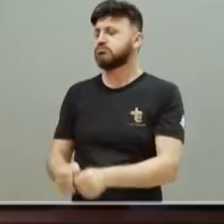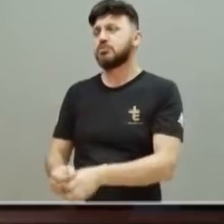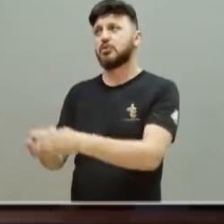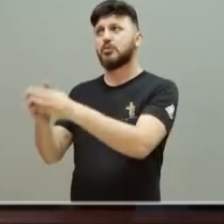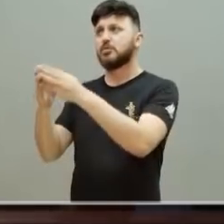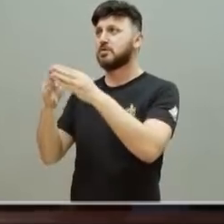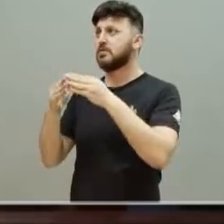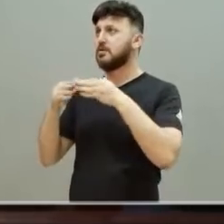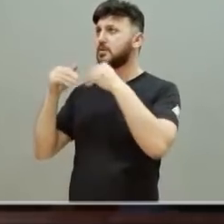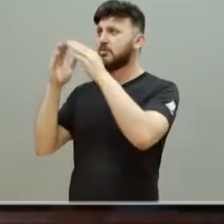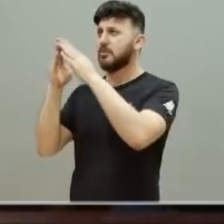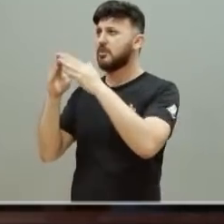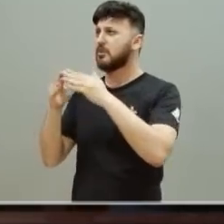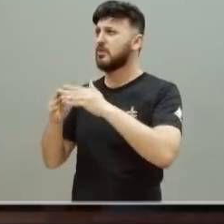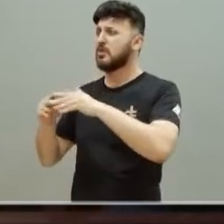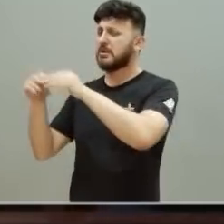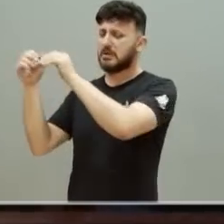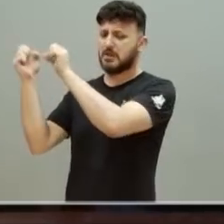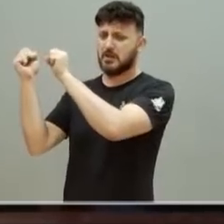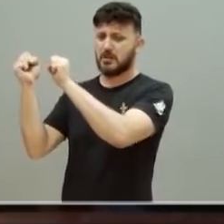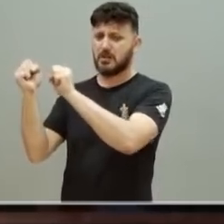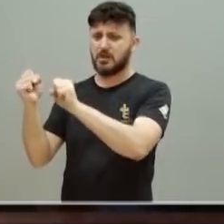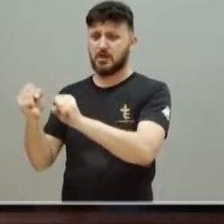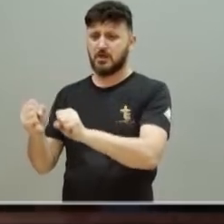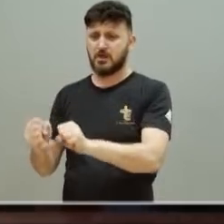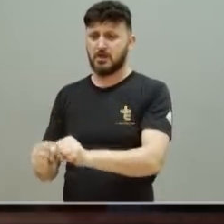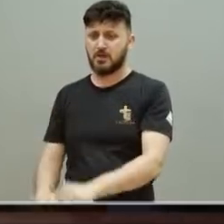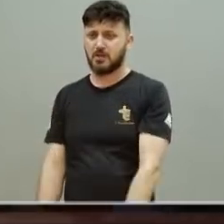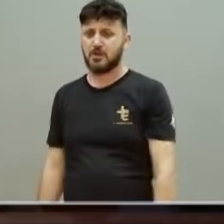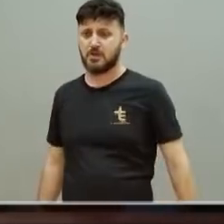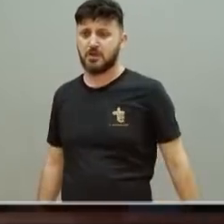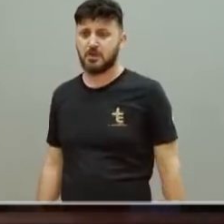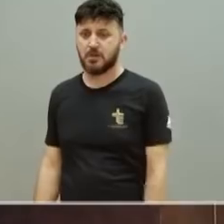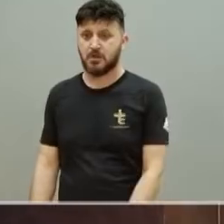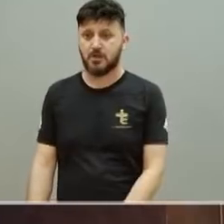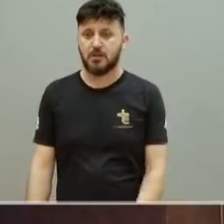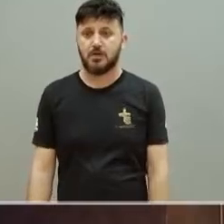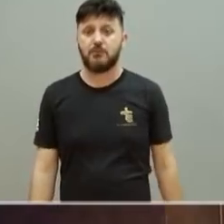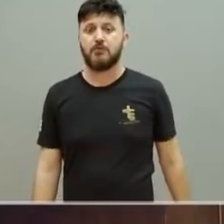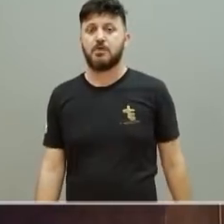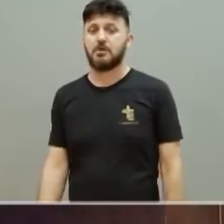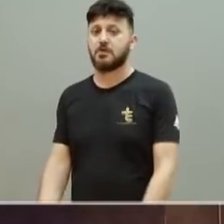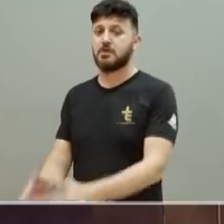invocamos o teu poder. Solta a tua voz e cante.